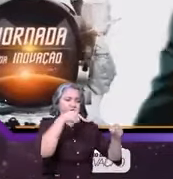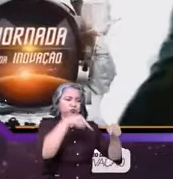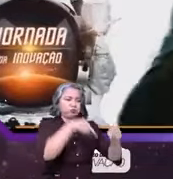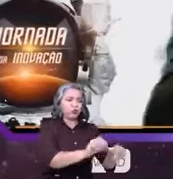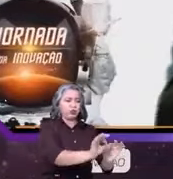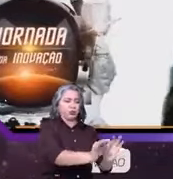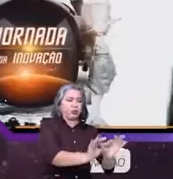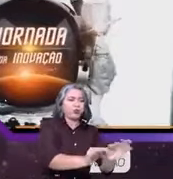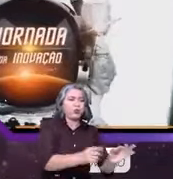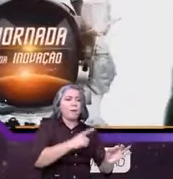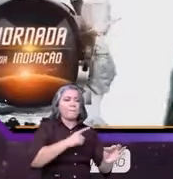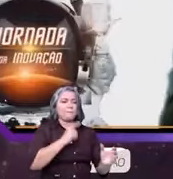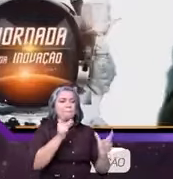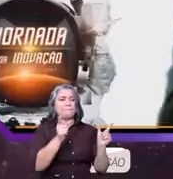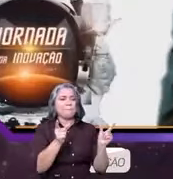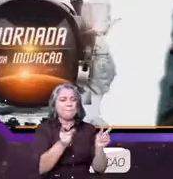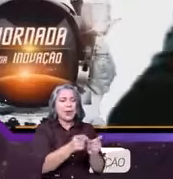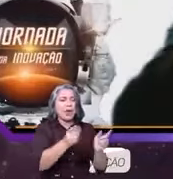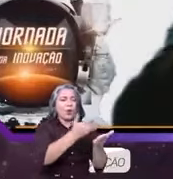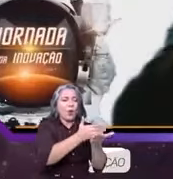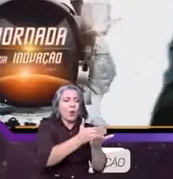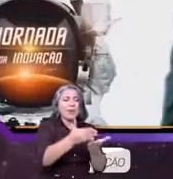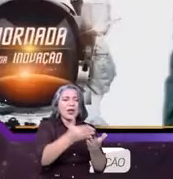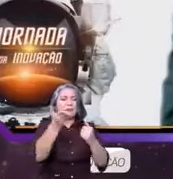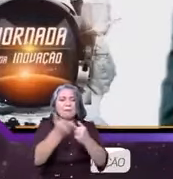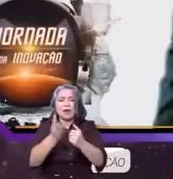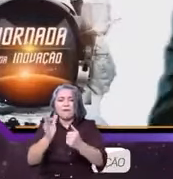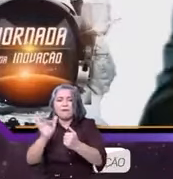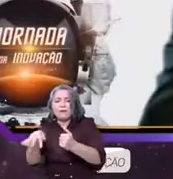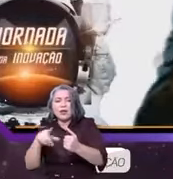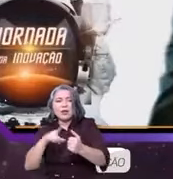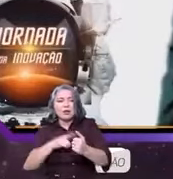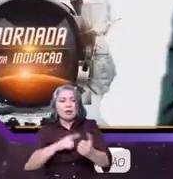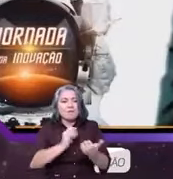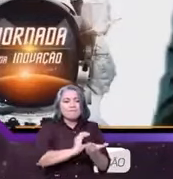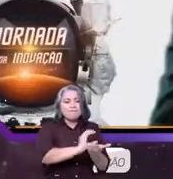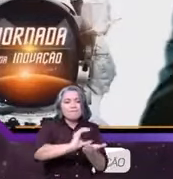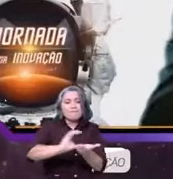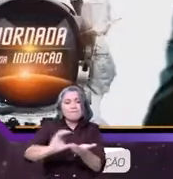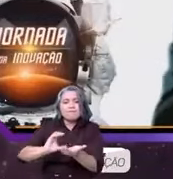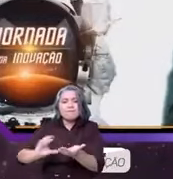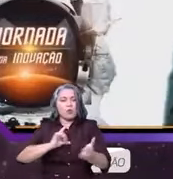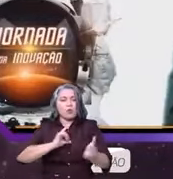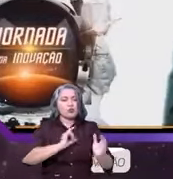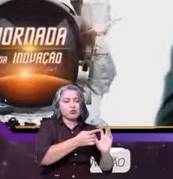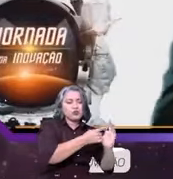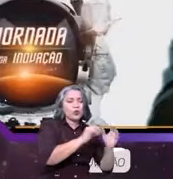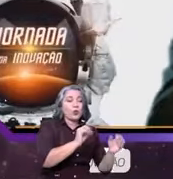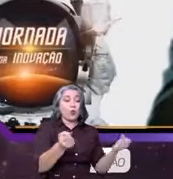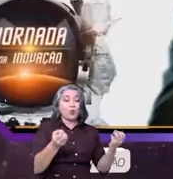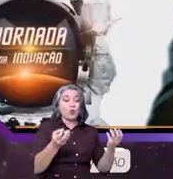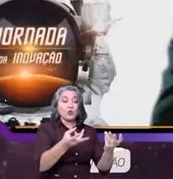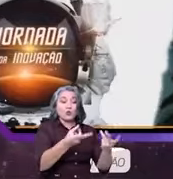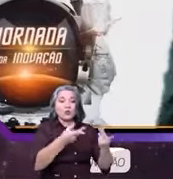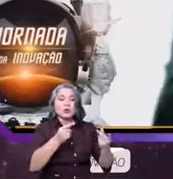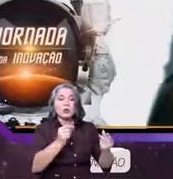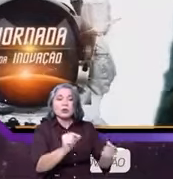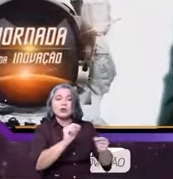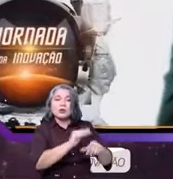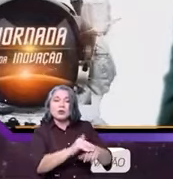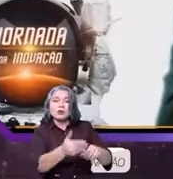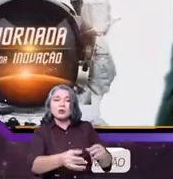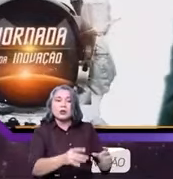pequenos sprints, começo, meio e fim, entregas aferíveis com qualidade,